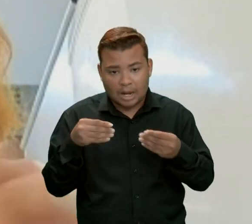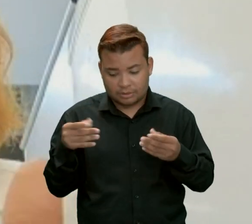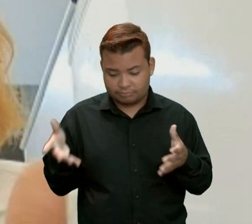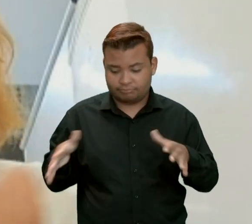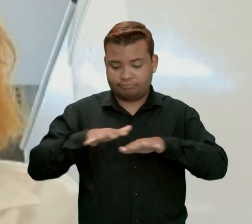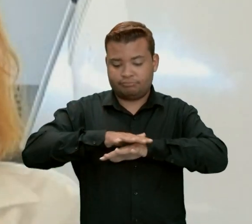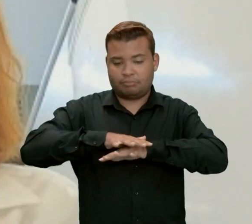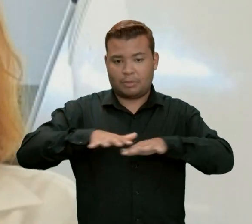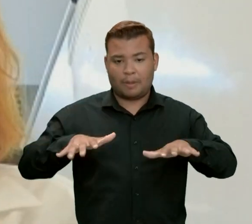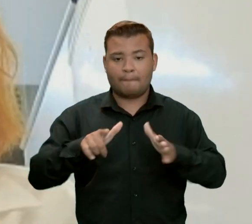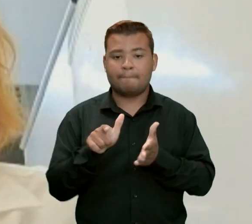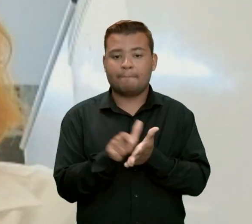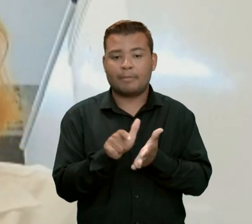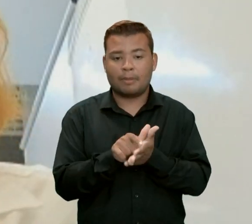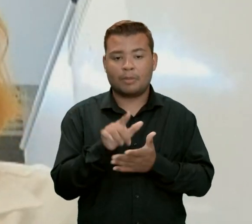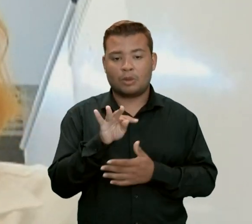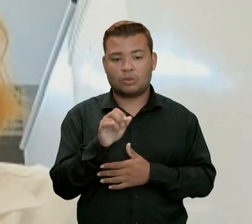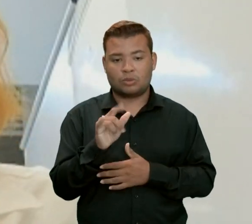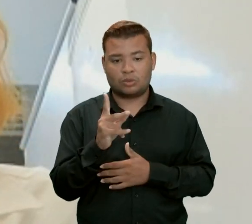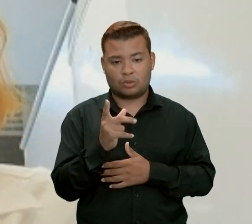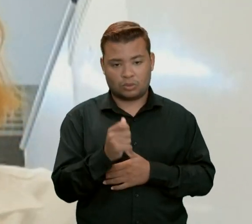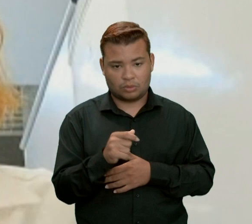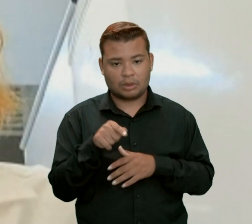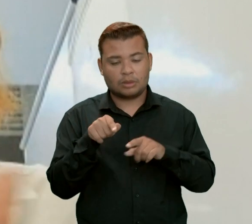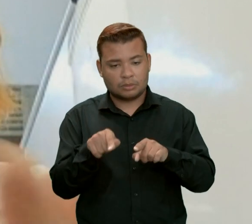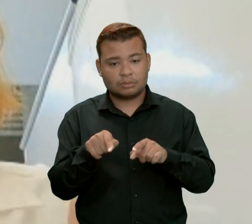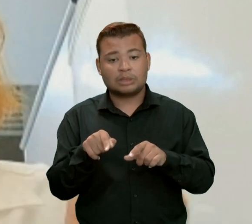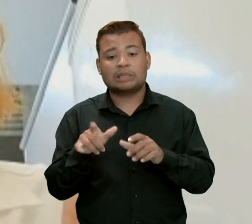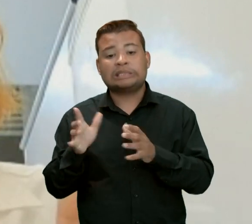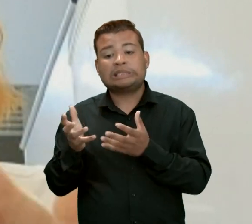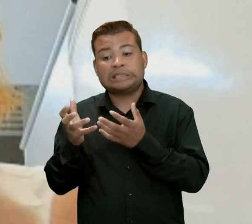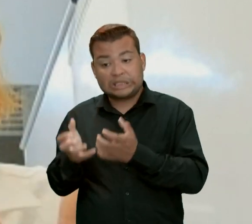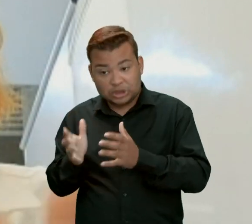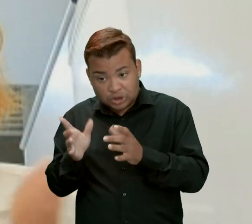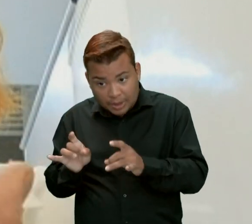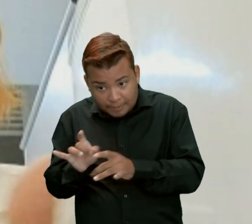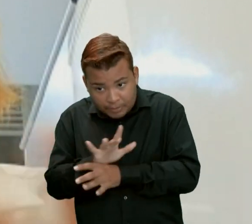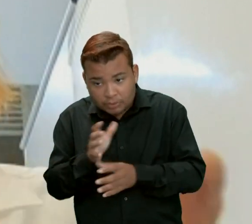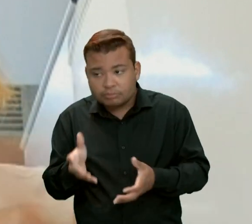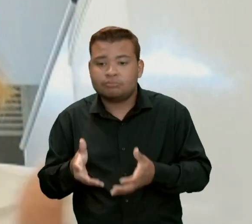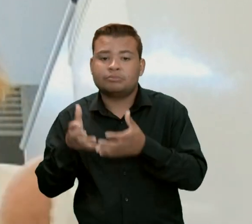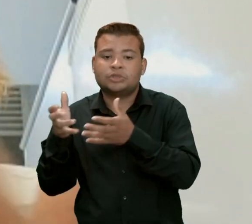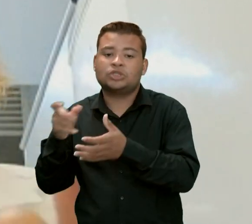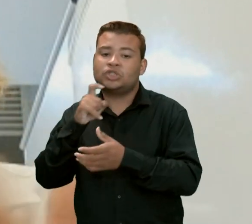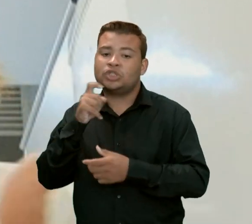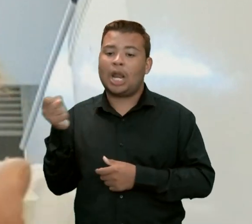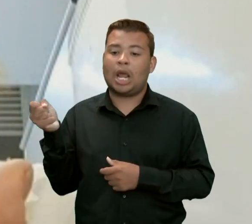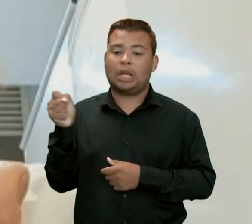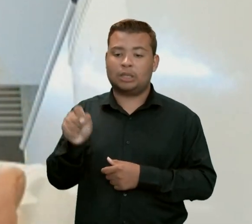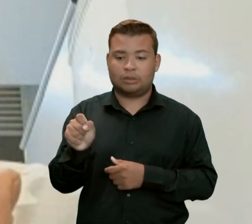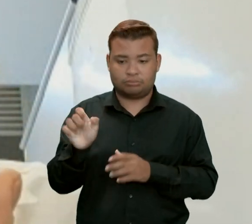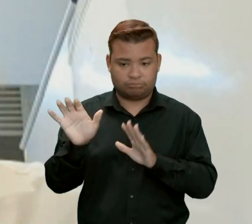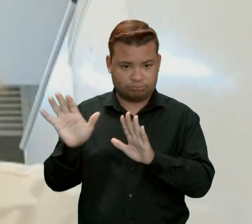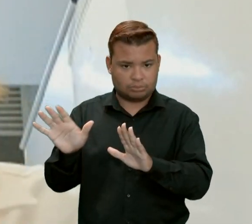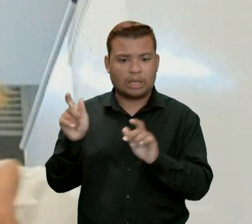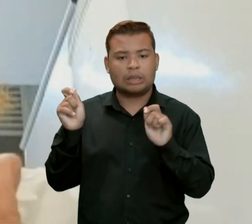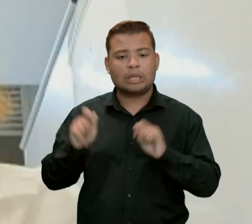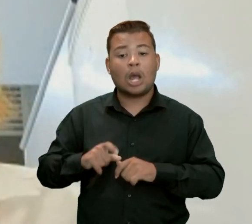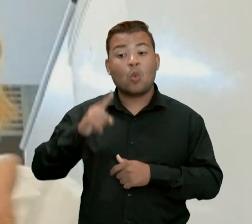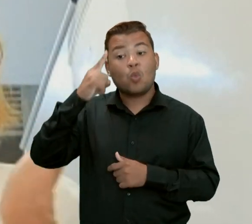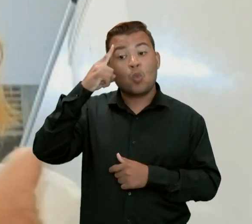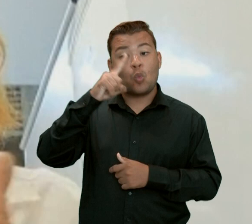toalha e dispõe esses vegetais que já foram secos dentro da geladeira. Então, a gente consegue usar por uma